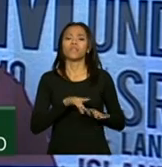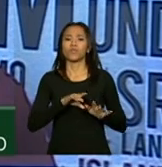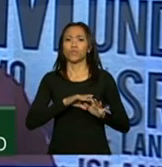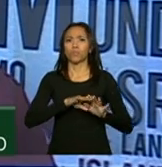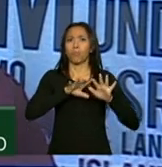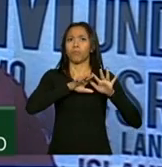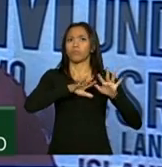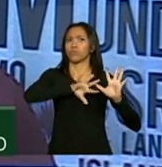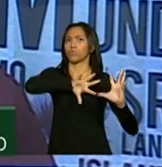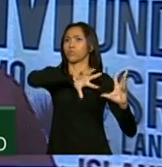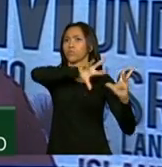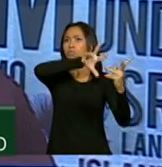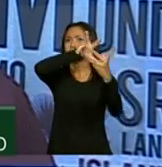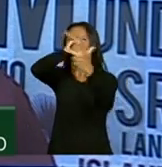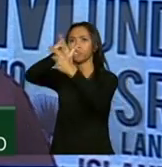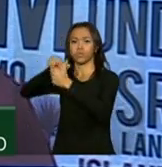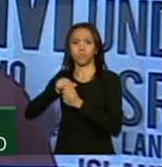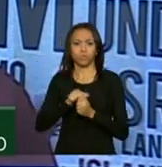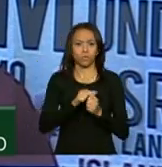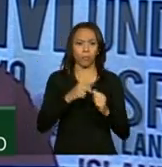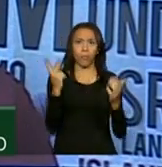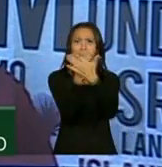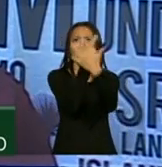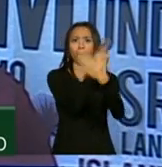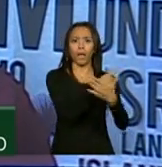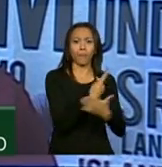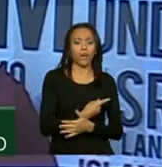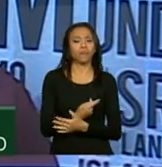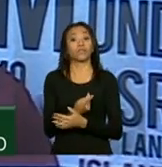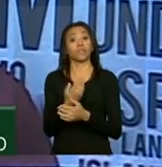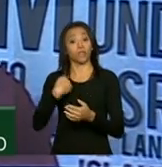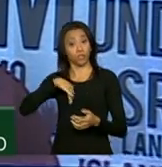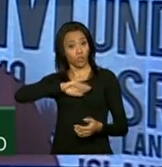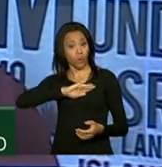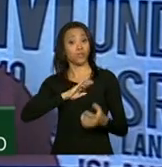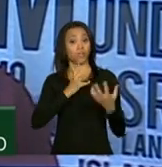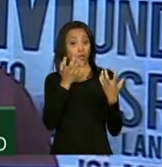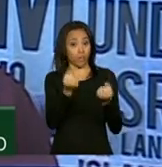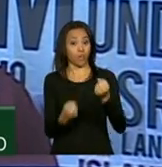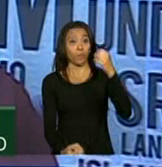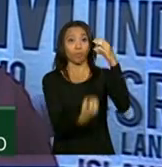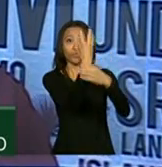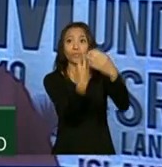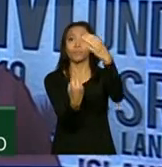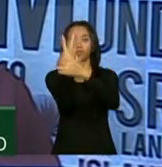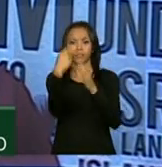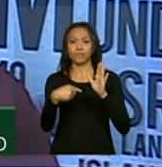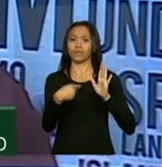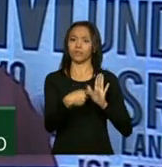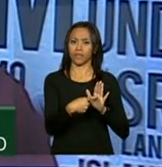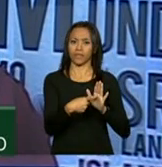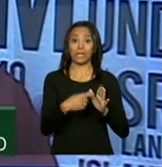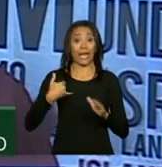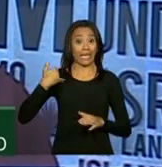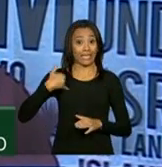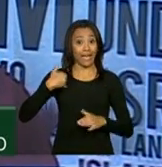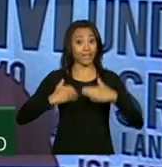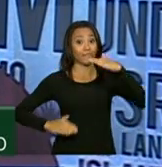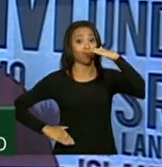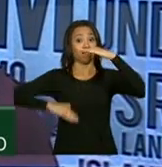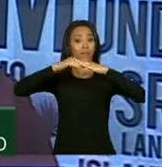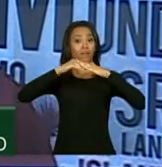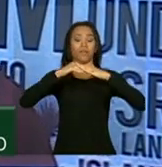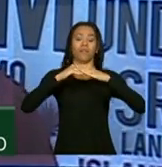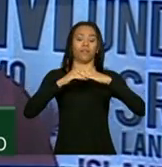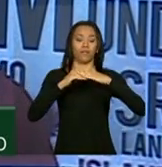global trabalhista certamente está aí apoiando a implementação e a aplicação da idade mínima para o trabalho.